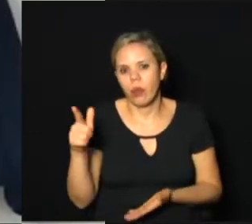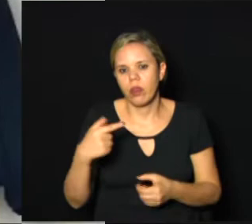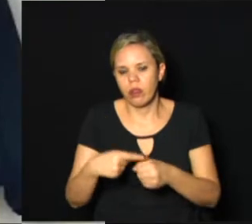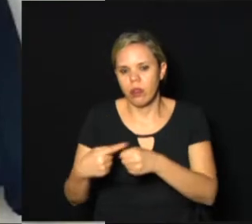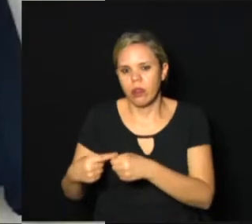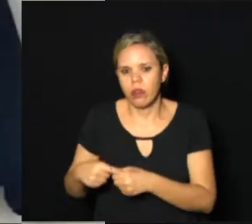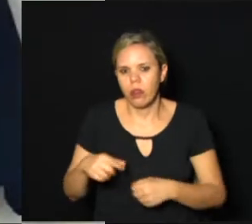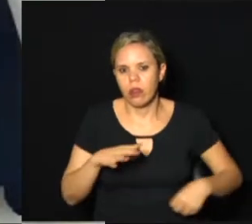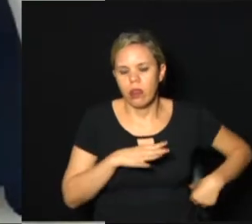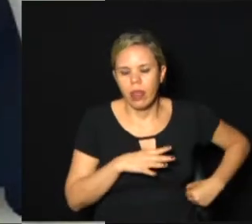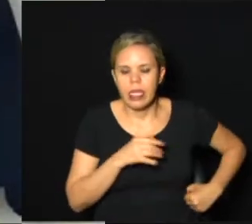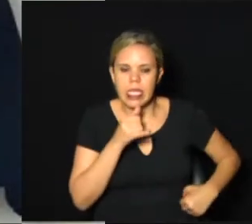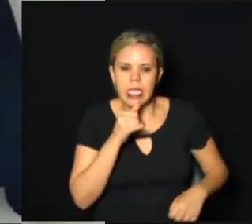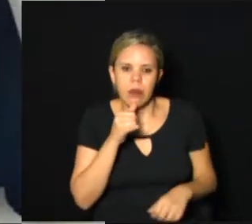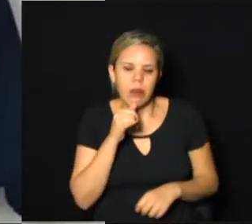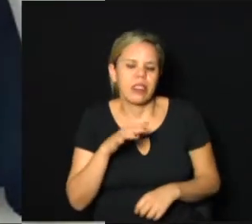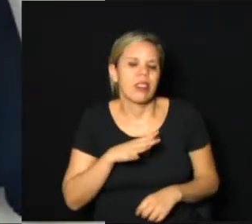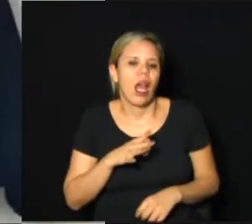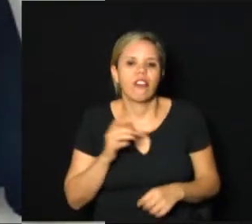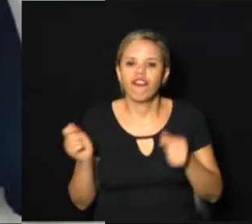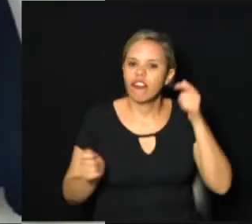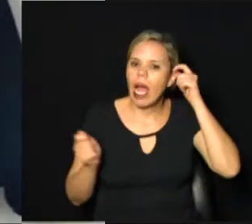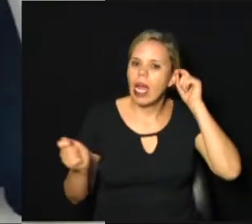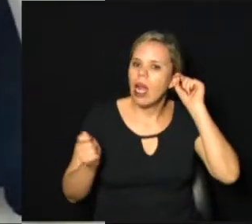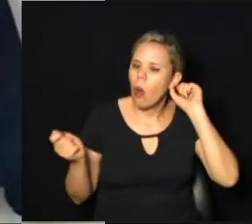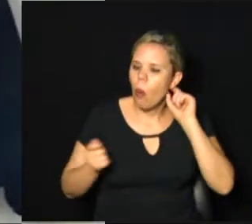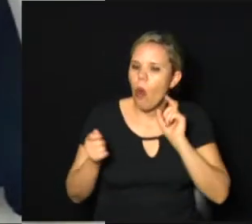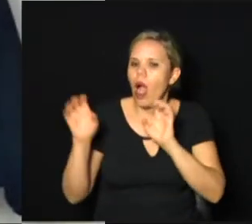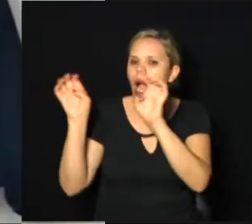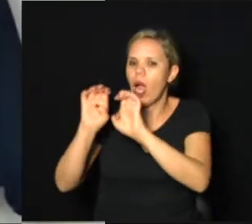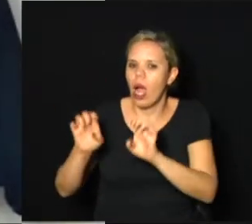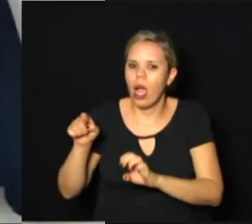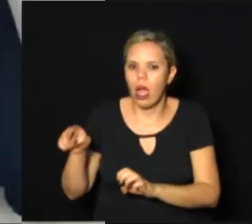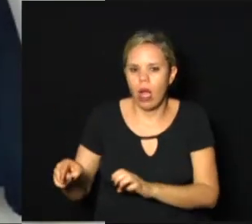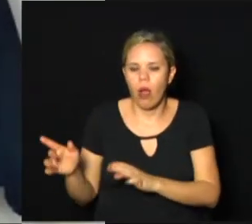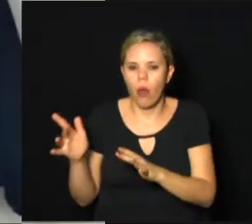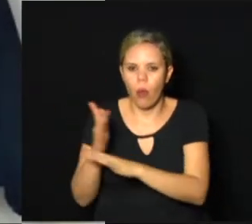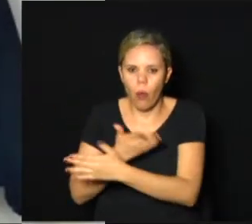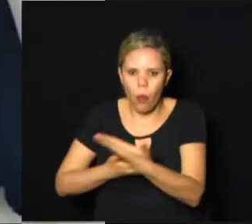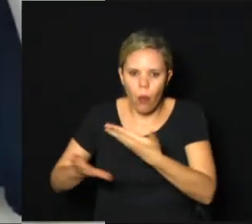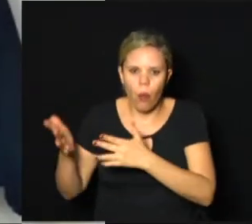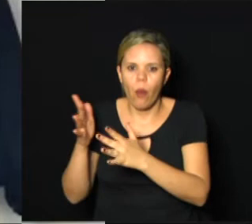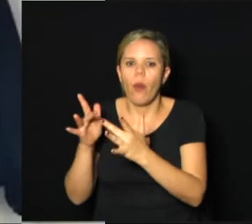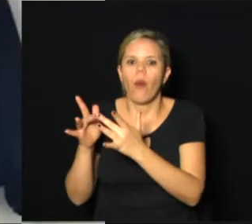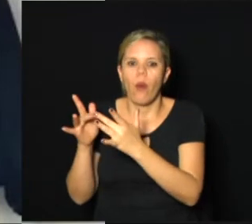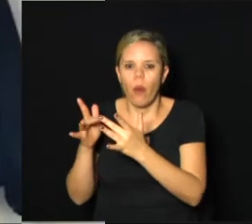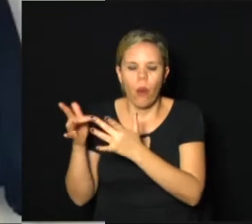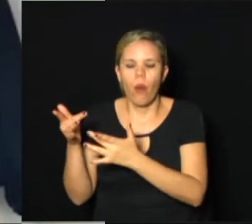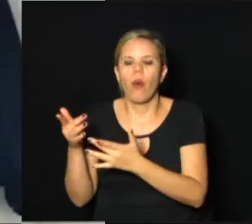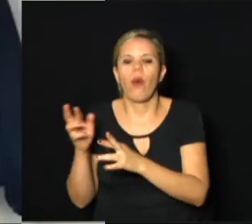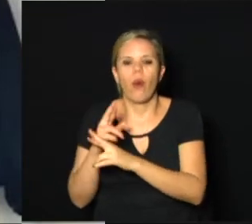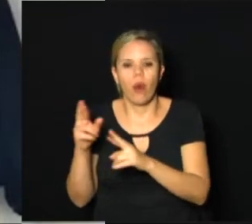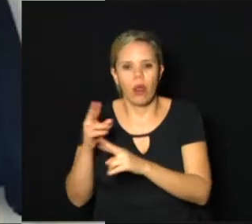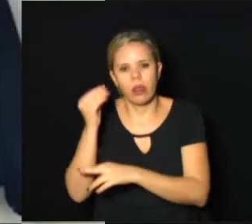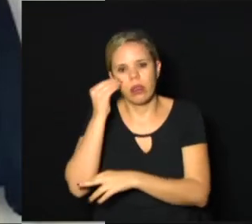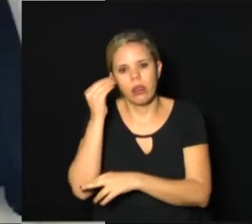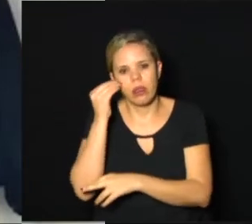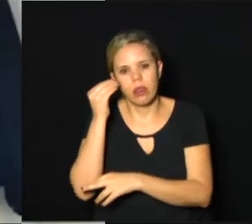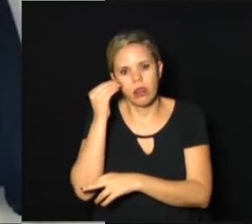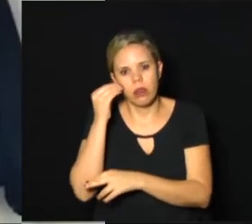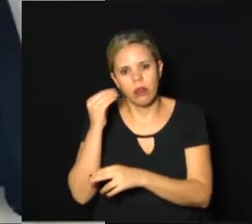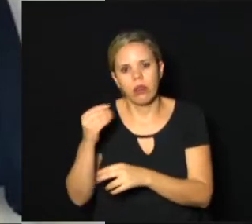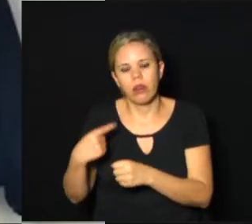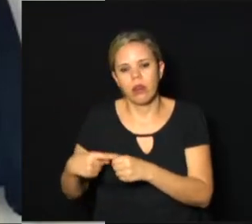municípios paulistas como Araraquara, por exemplo, Araraquara estruturou uma relação, uma rede que viabilizou uma testagem de